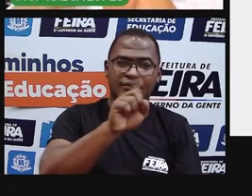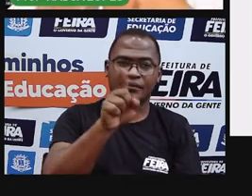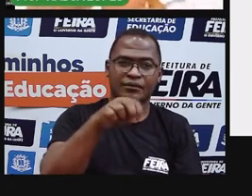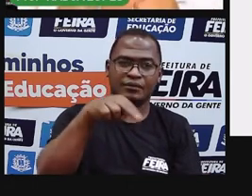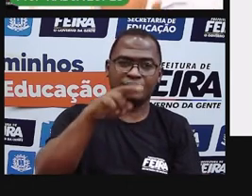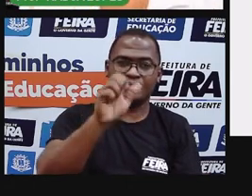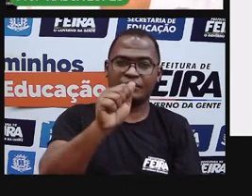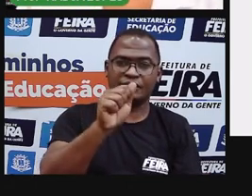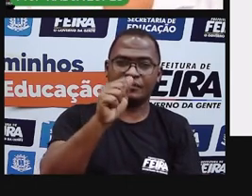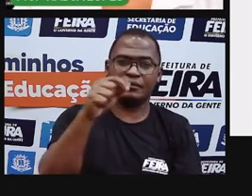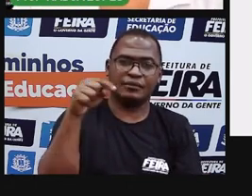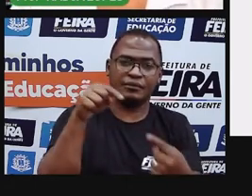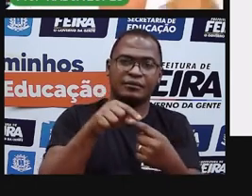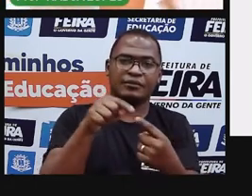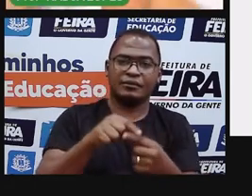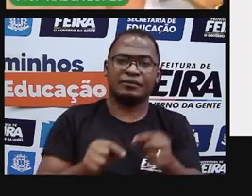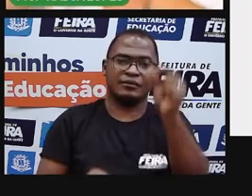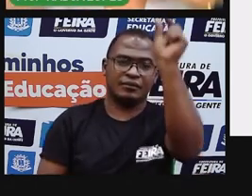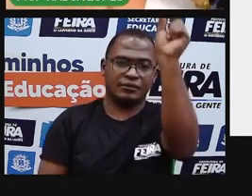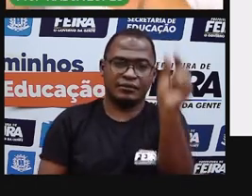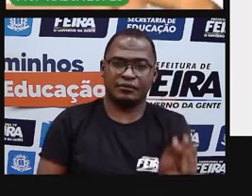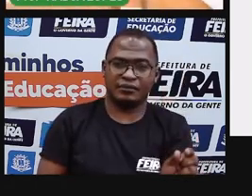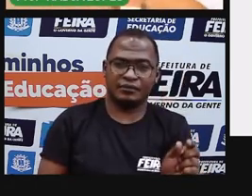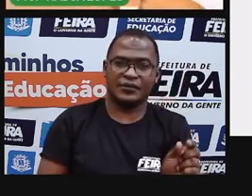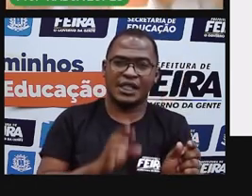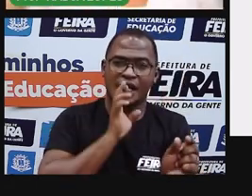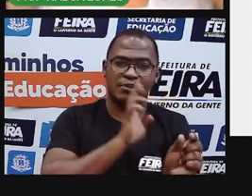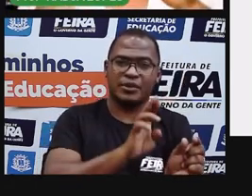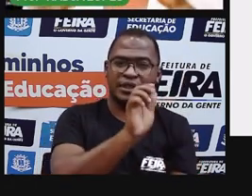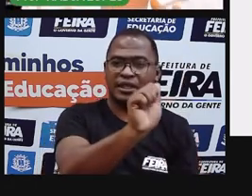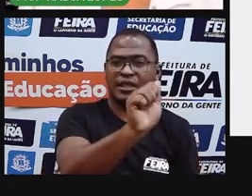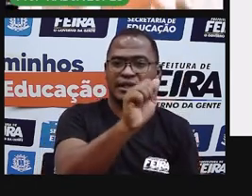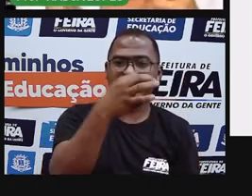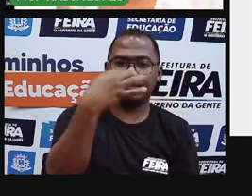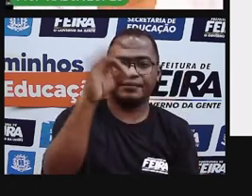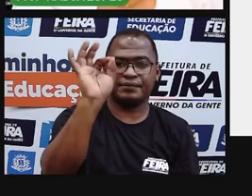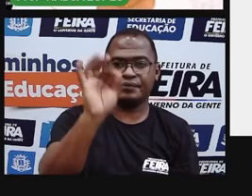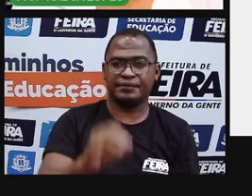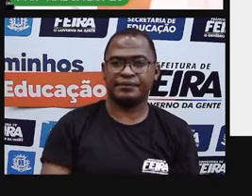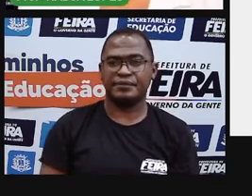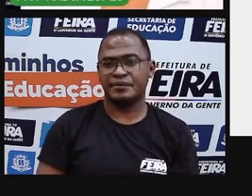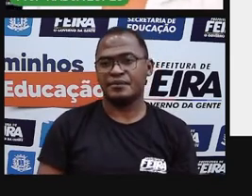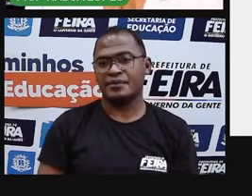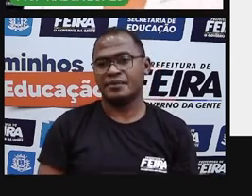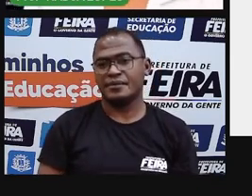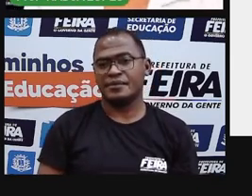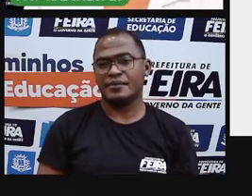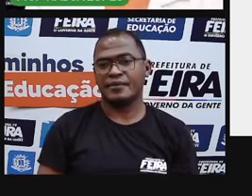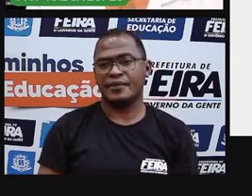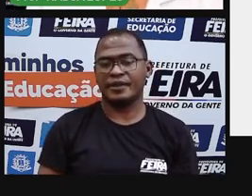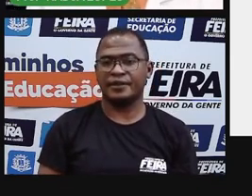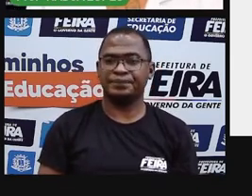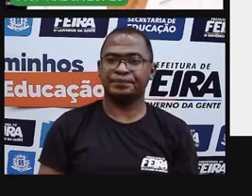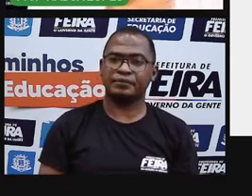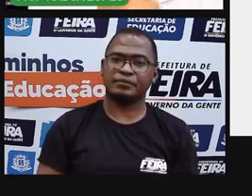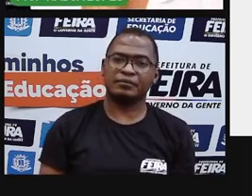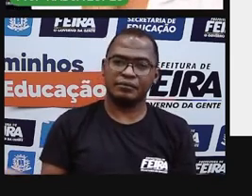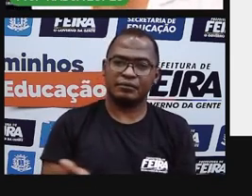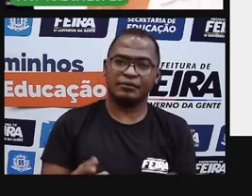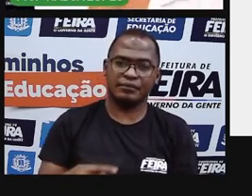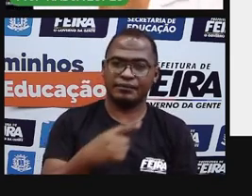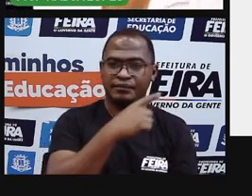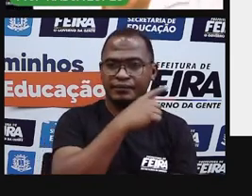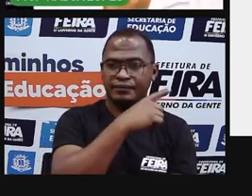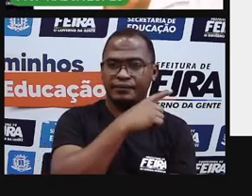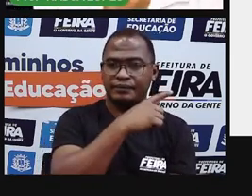é certa a resposta vamos para a próxima número dois ou é o